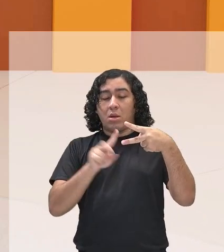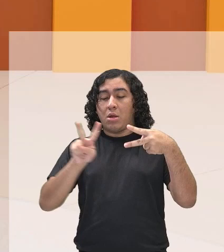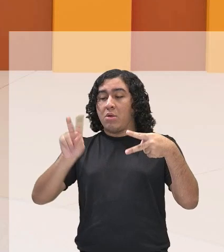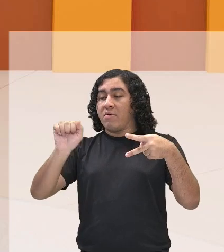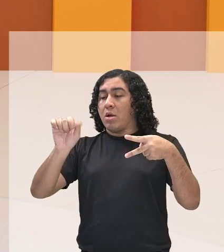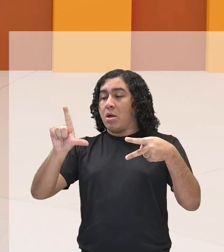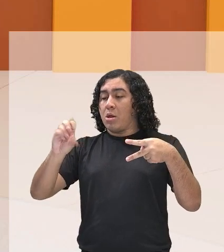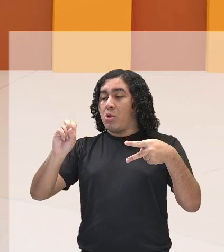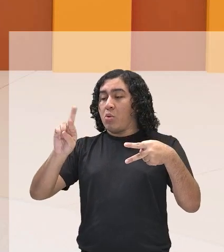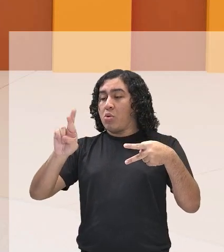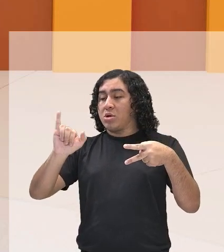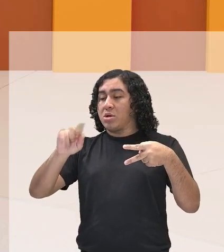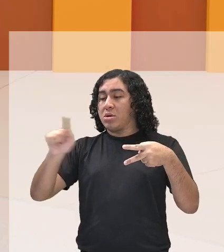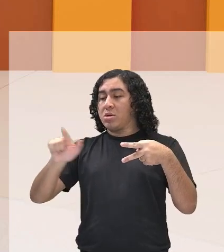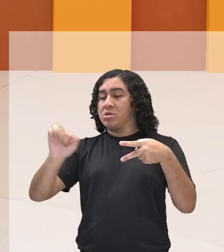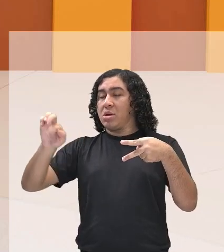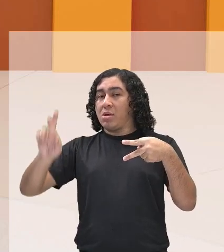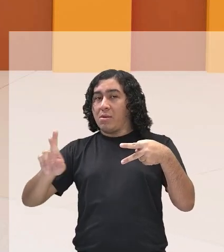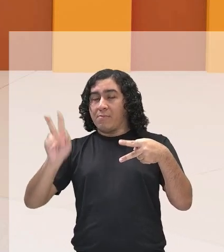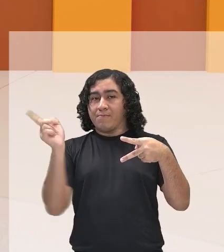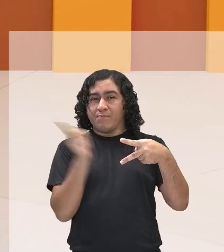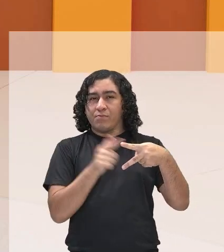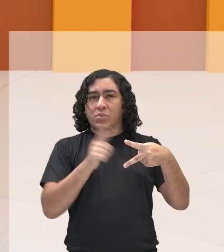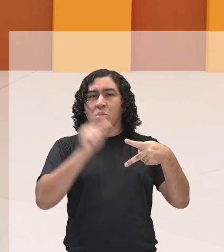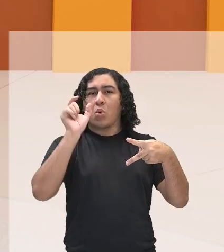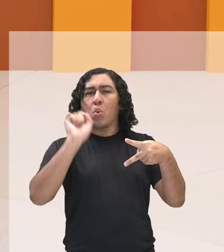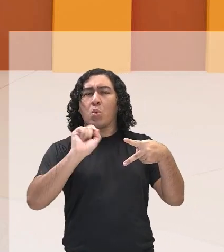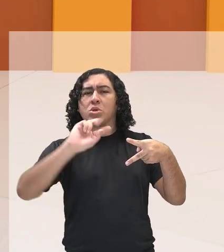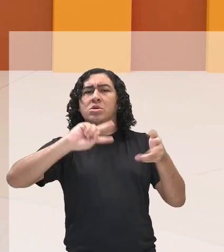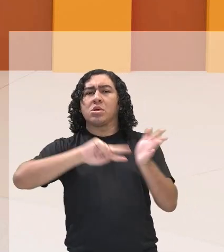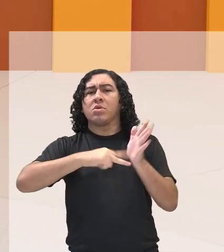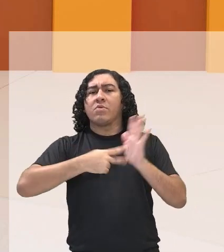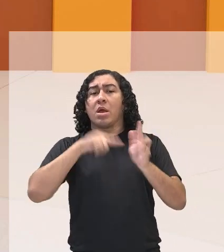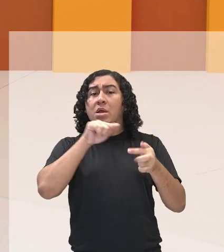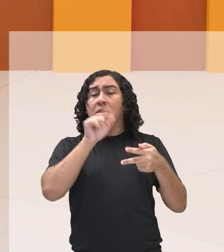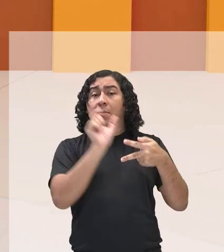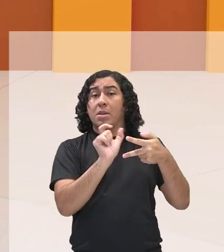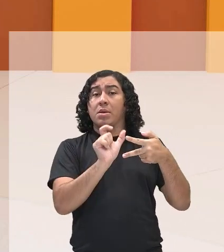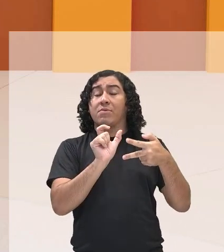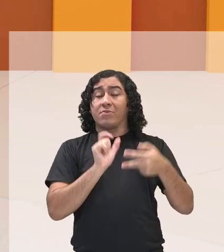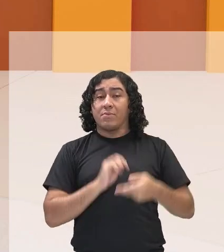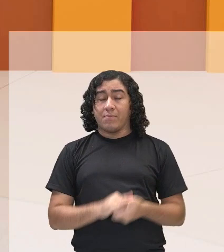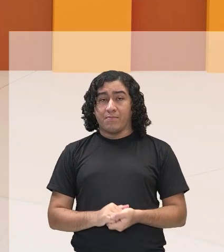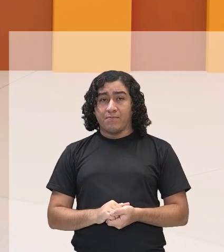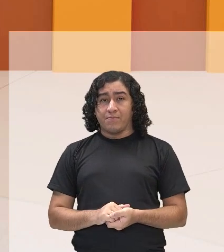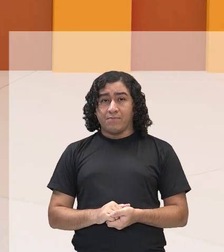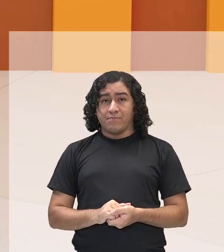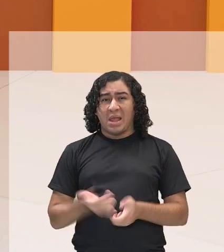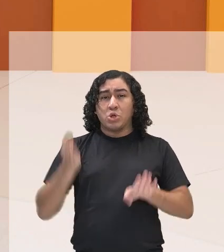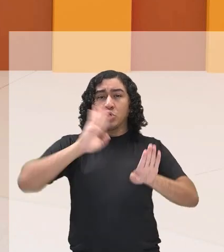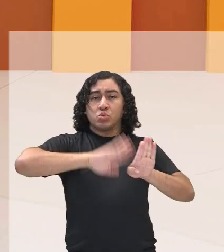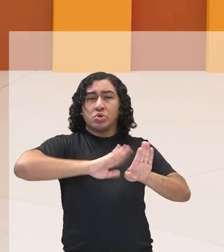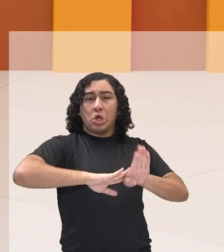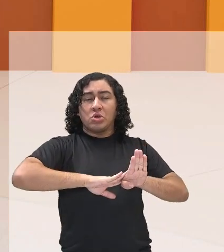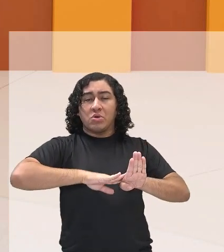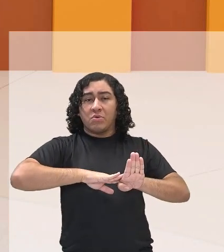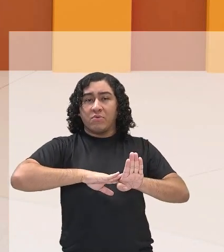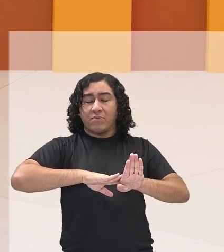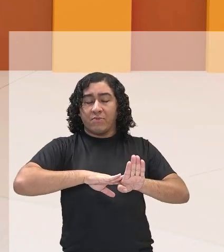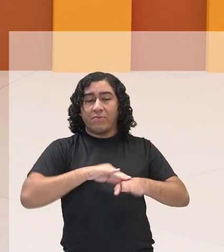valorizar. A valoração é um ato subjetivo de